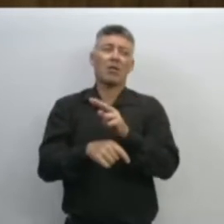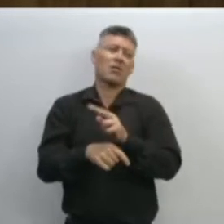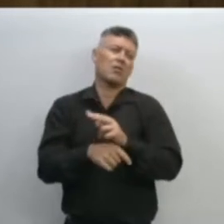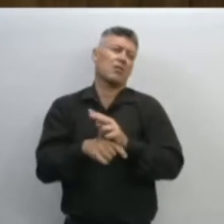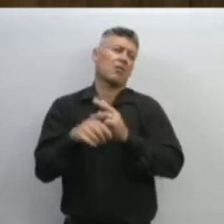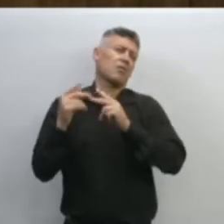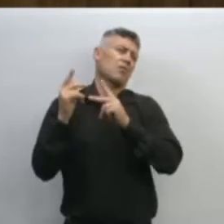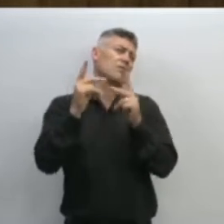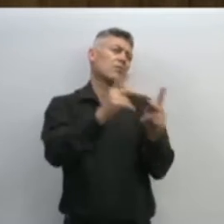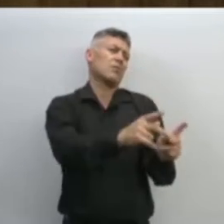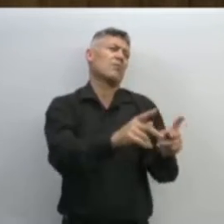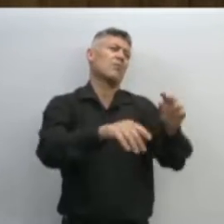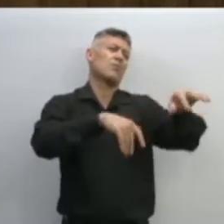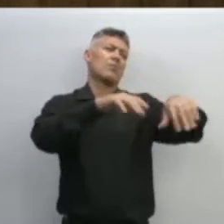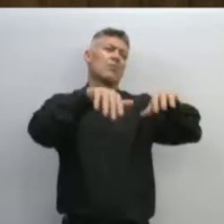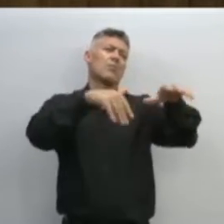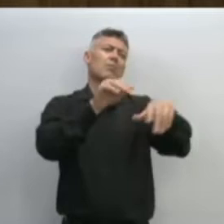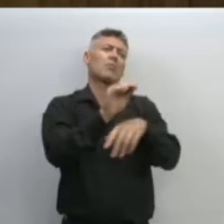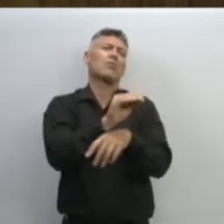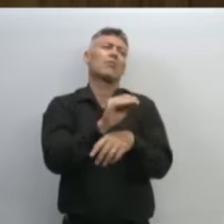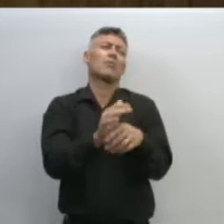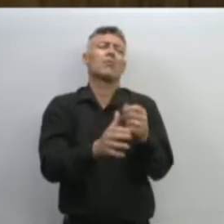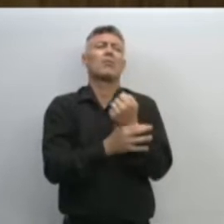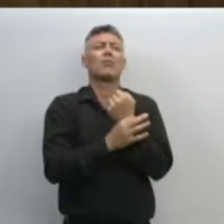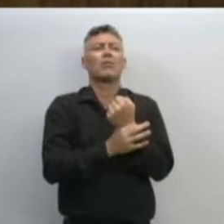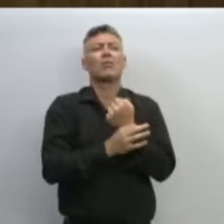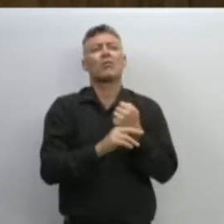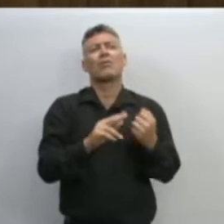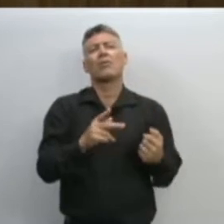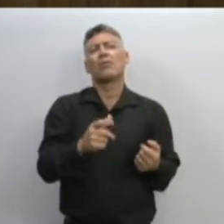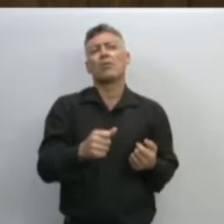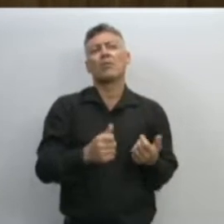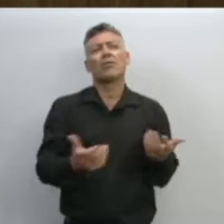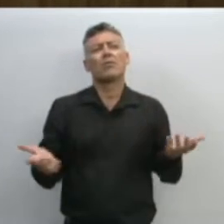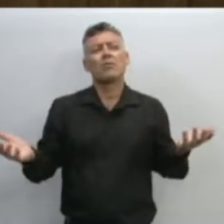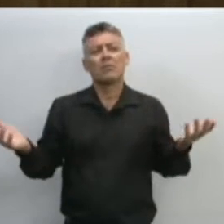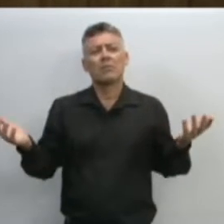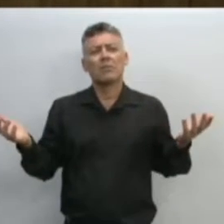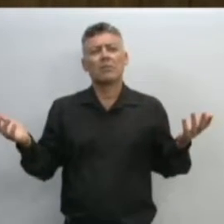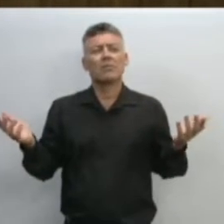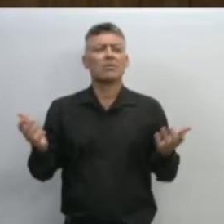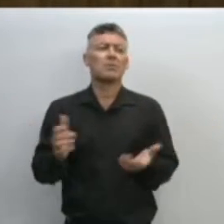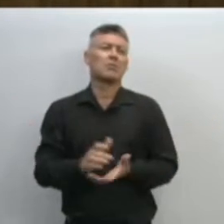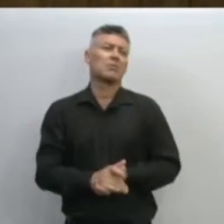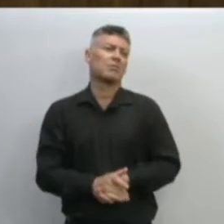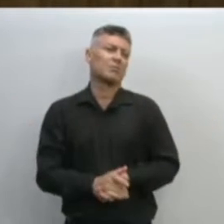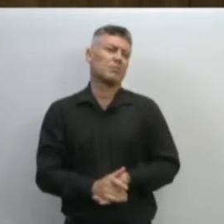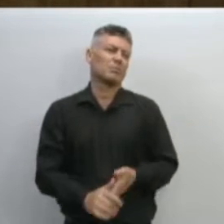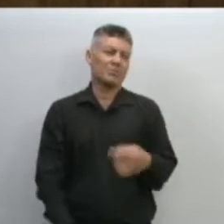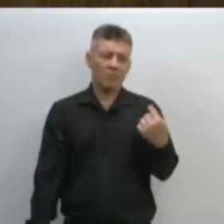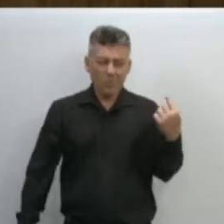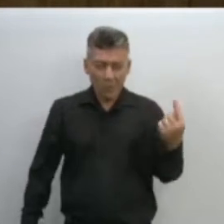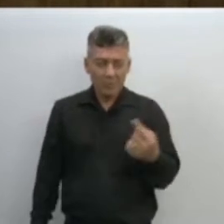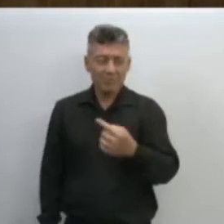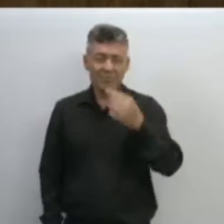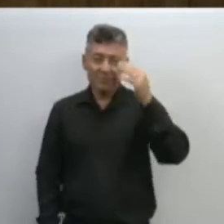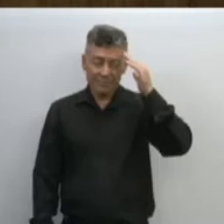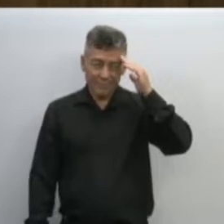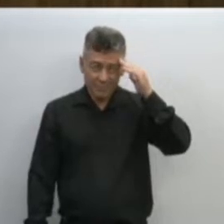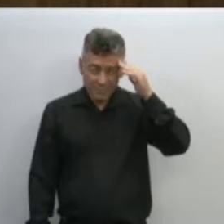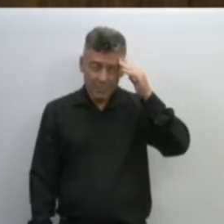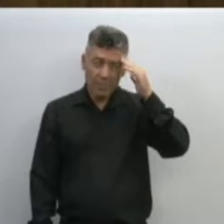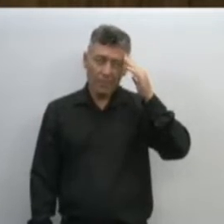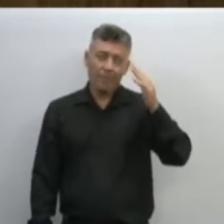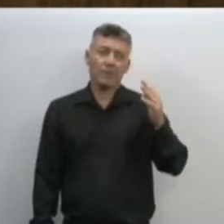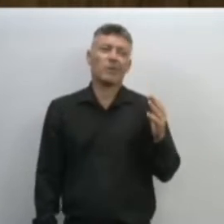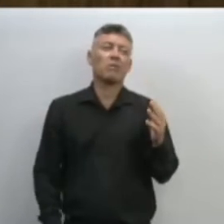viatura, a unidade da Guarda Municipal, para fazer a segurança da UPA. E aí nós temos que reconhecer